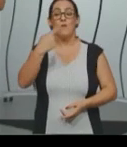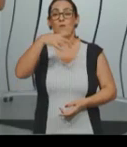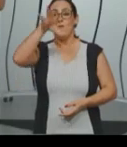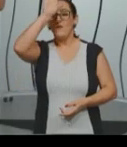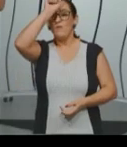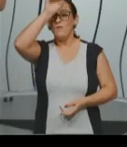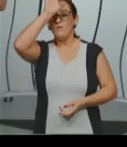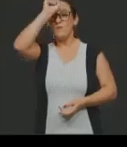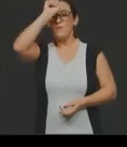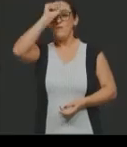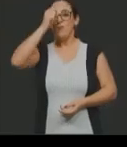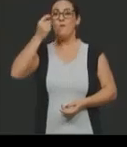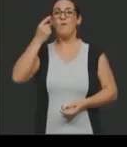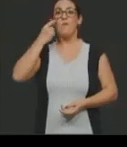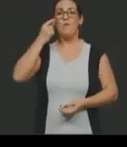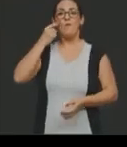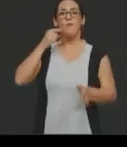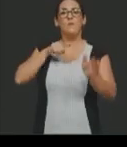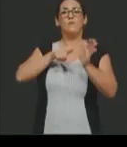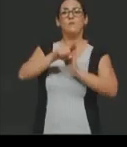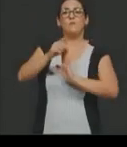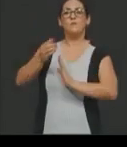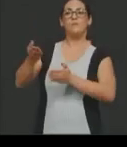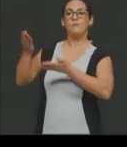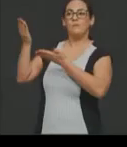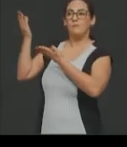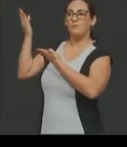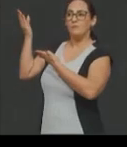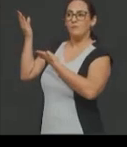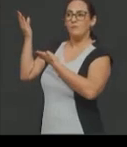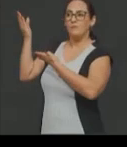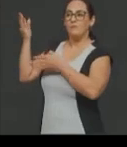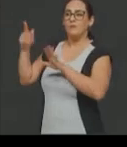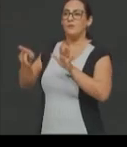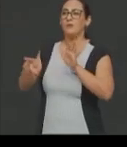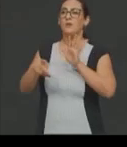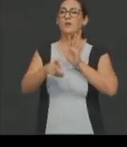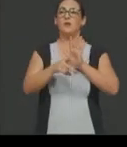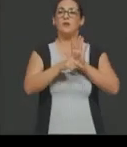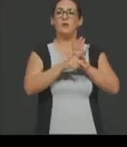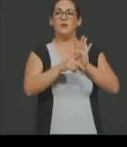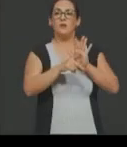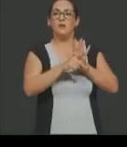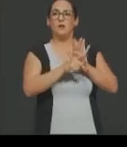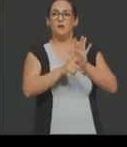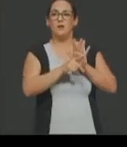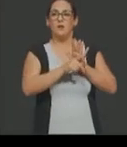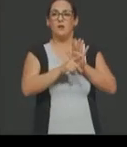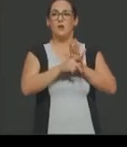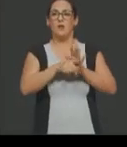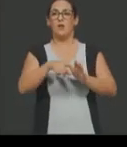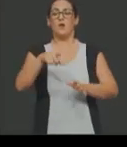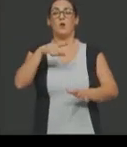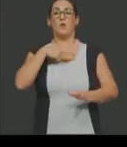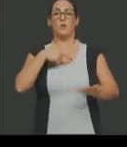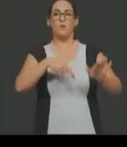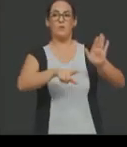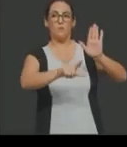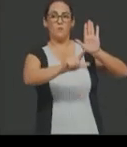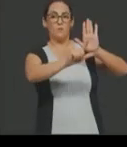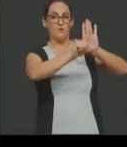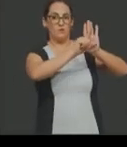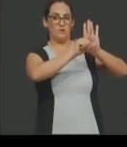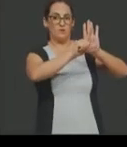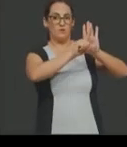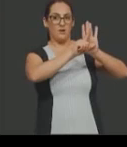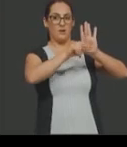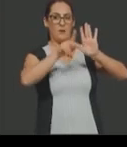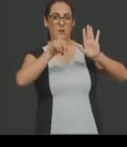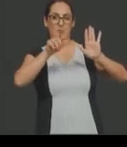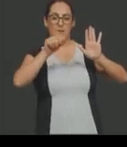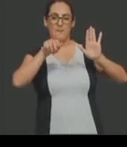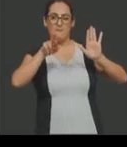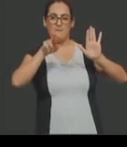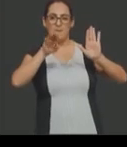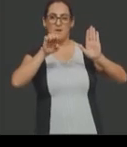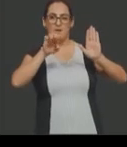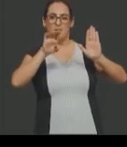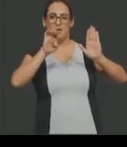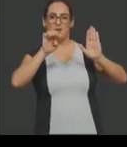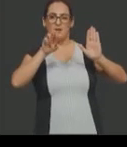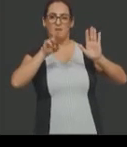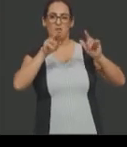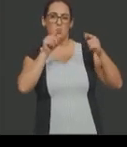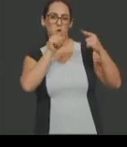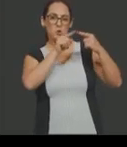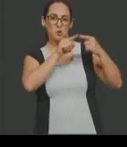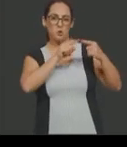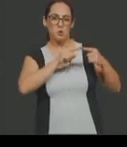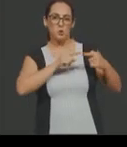olha lá a questão. Aqui tem um parecer, né? Que é o número 3 de 2004, que institui as diretrizes